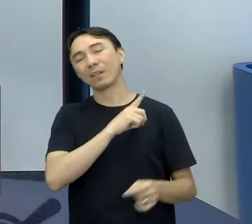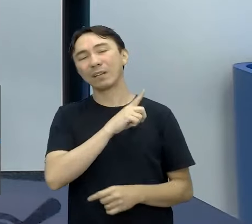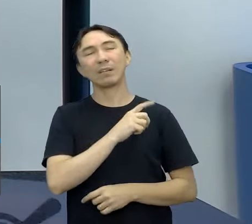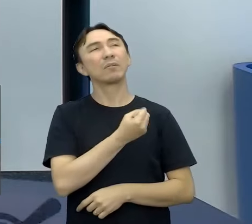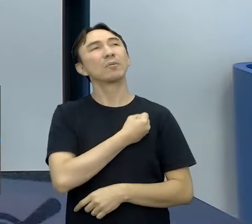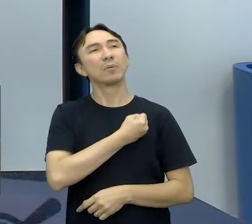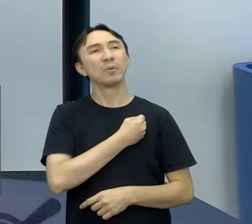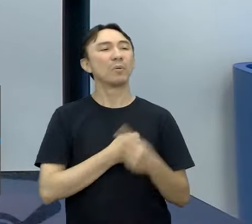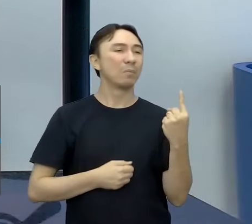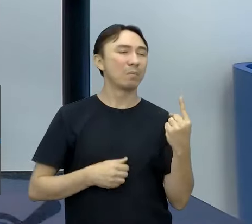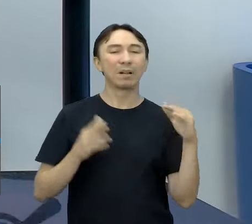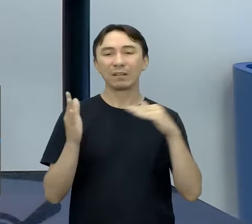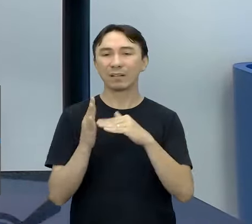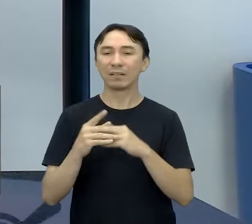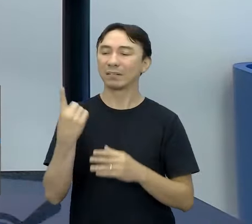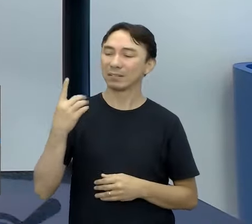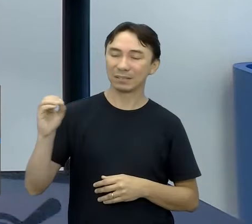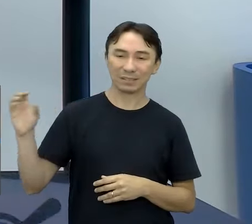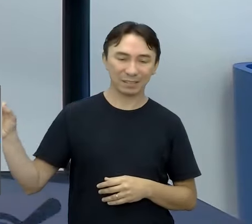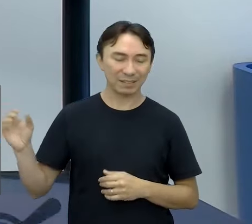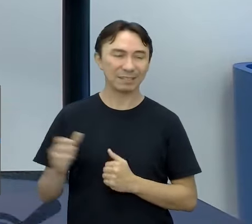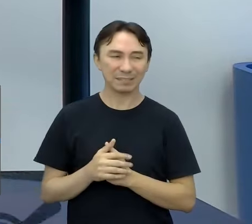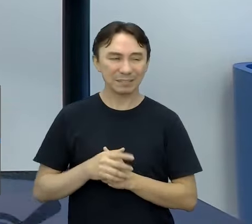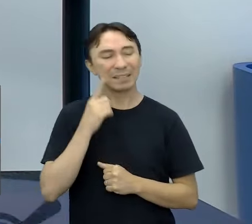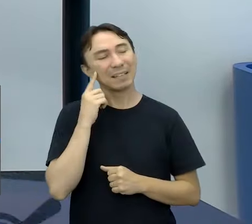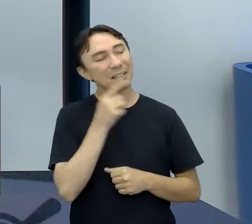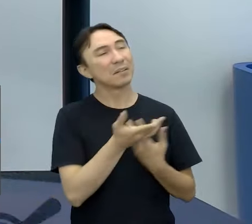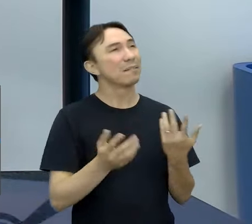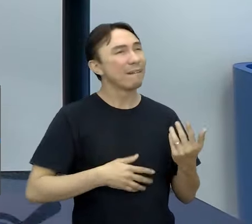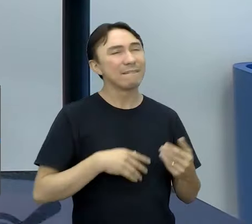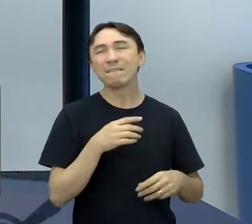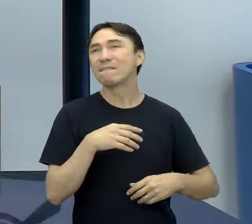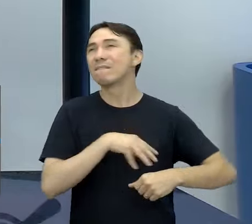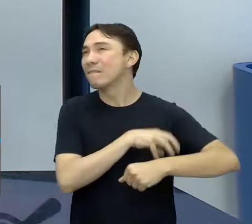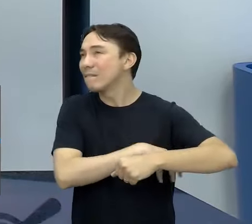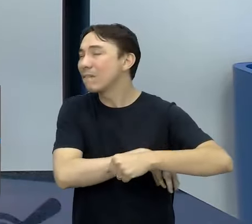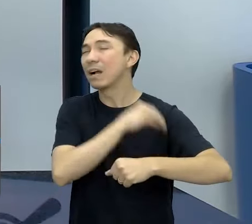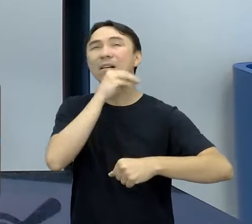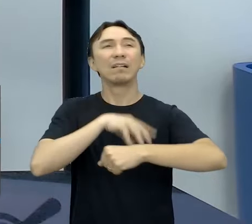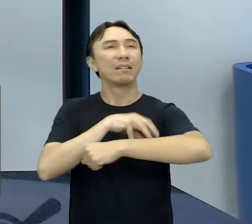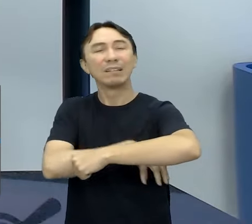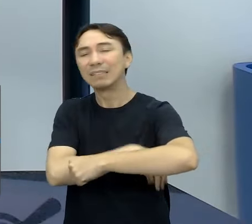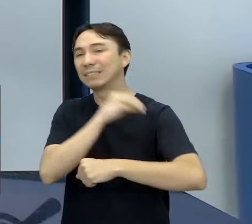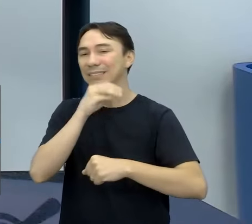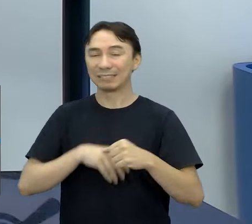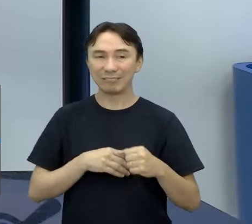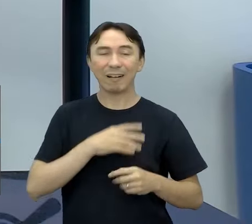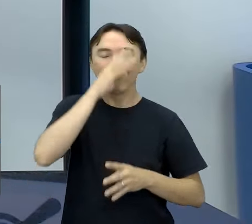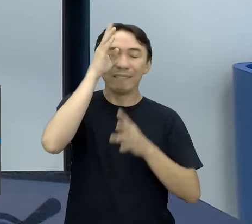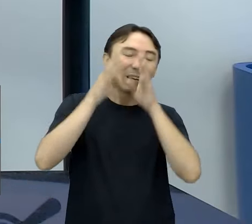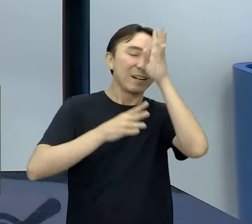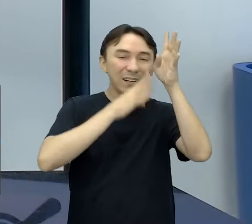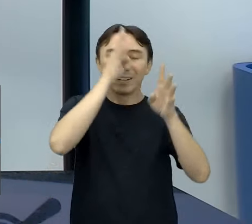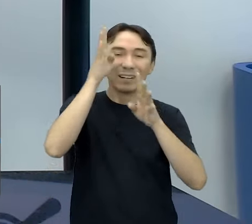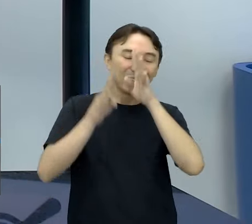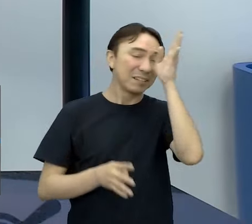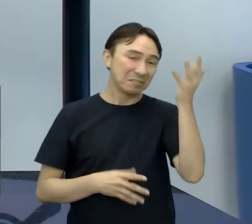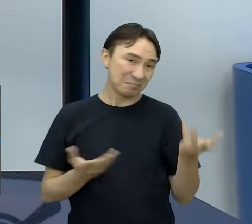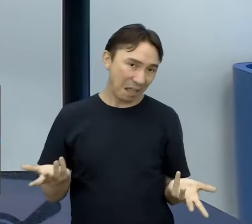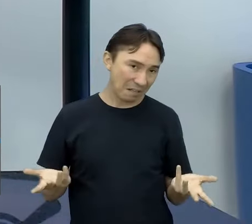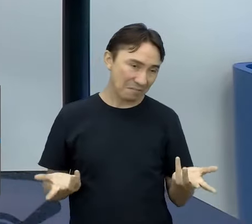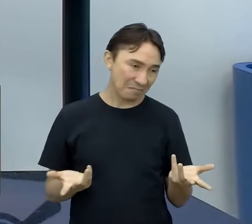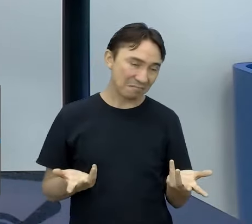viro pra minha mãe. Mãe, fala um número. 10? Ah, então eu vou pegar o 10. E vou escolhendo aleatoriamente os lugares, os apartamentos, as